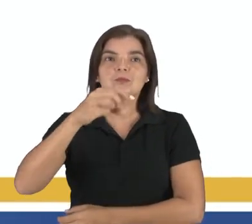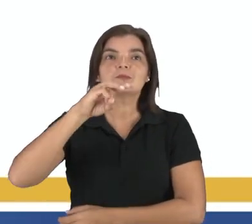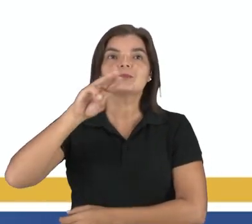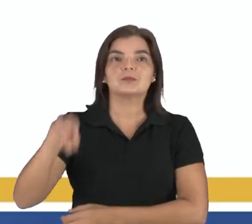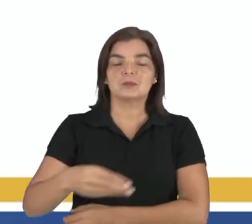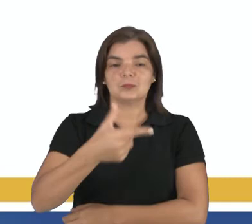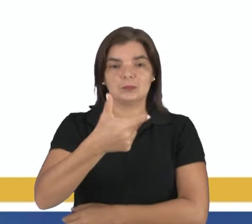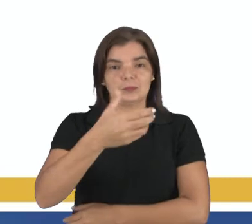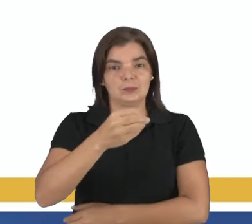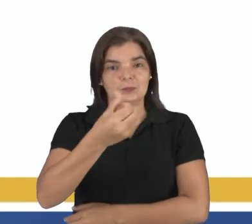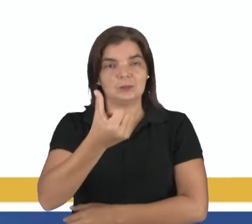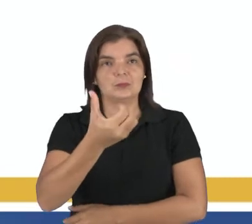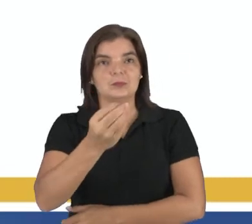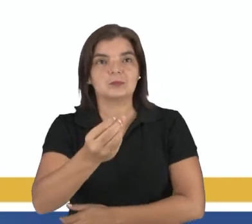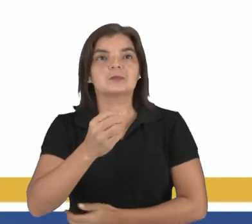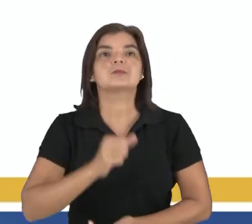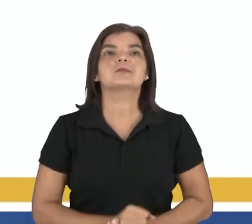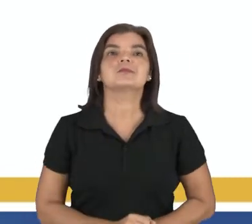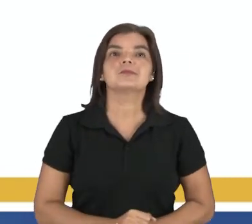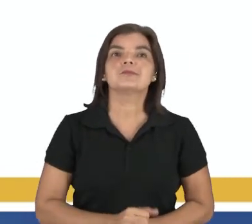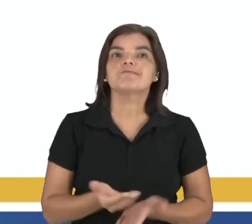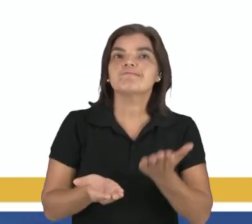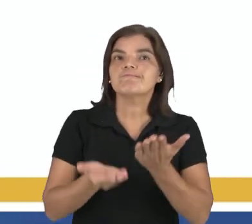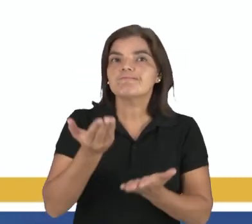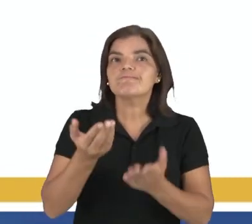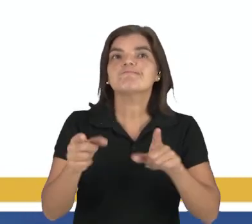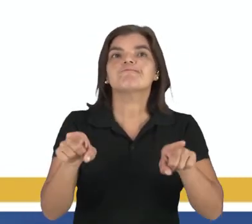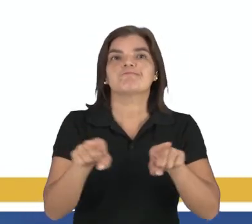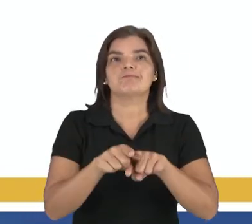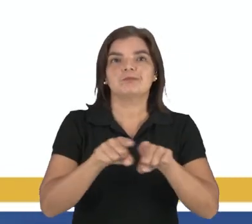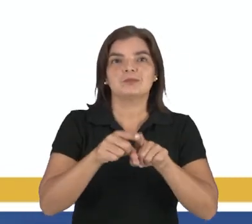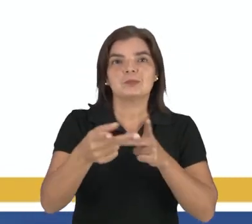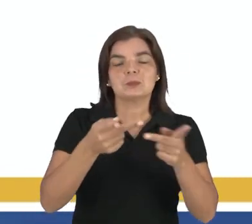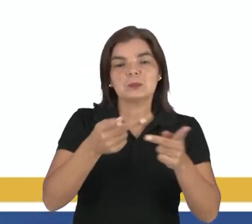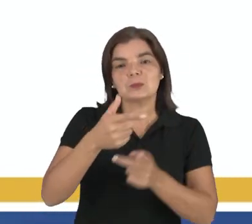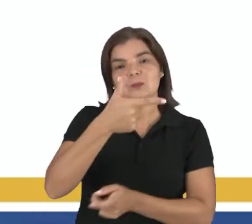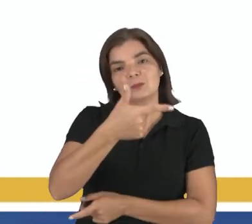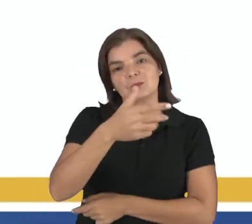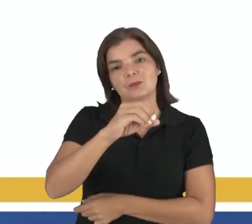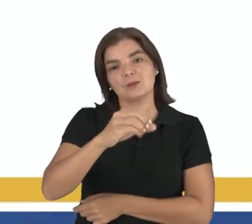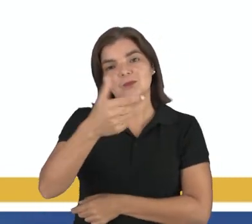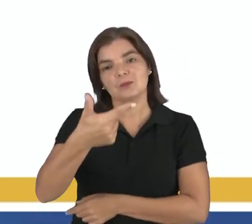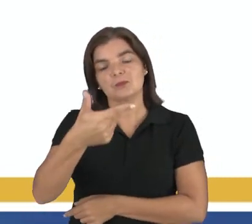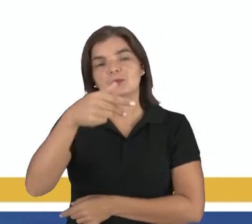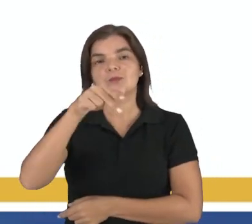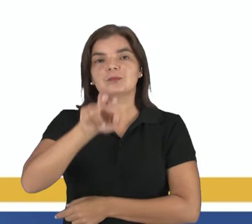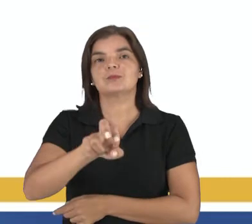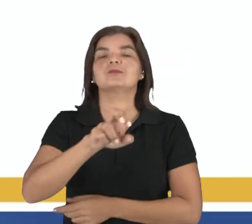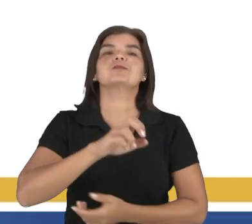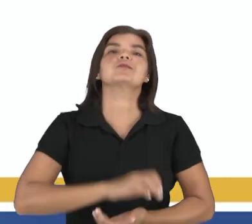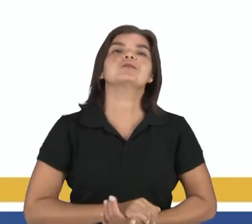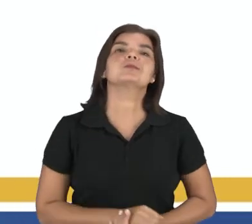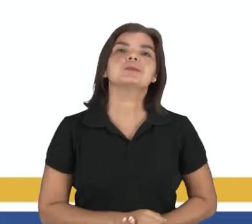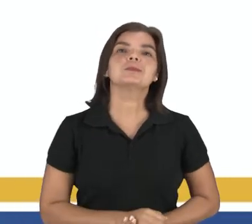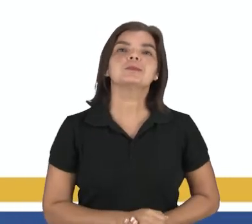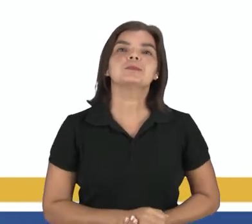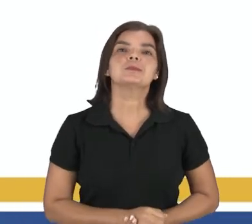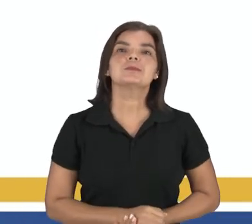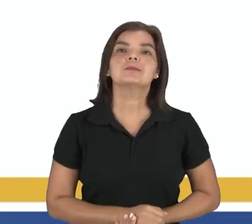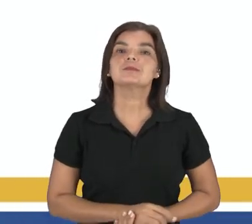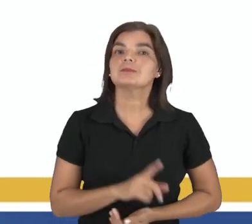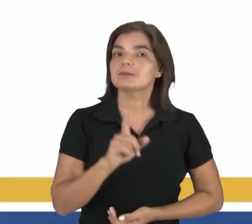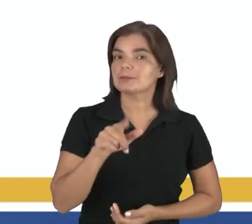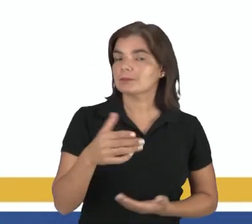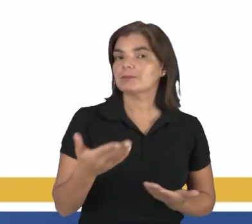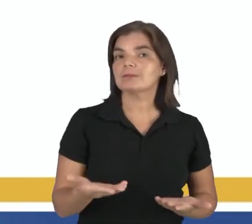212,2 milhões em 2060, o nível equivalente ao projetado para 2025. Essa